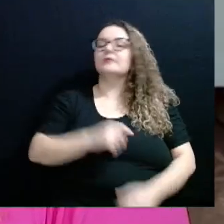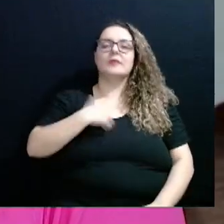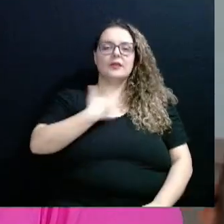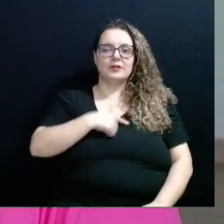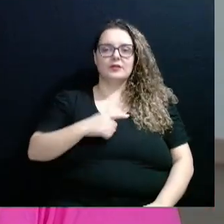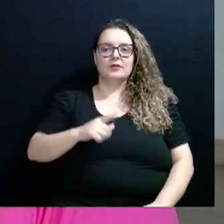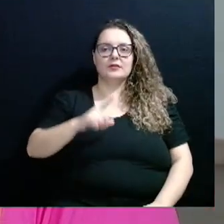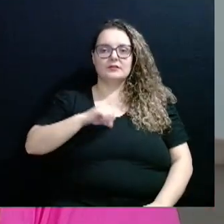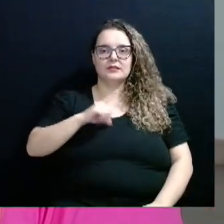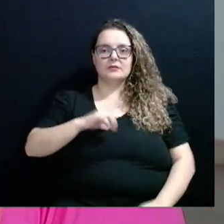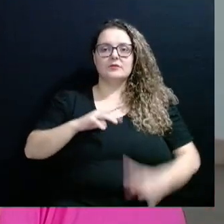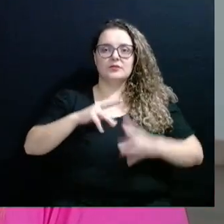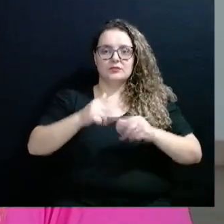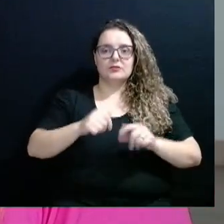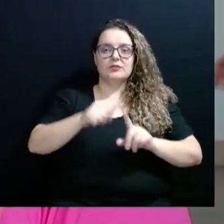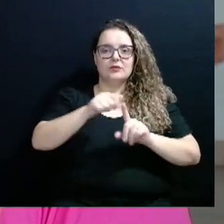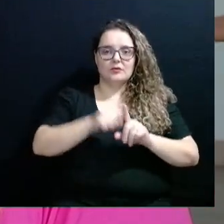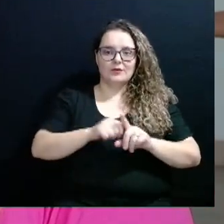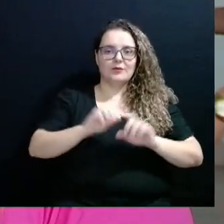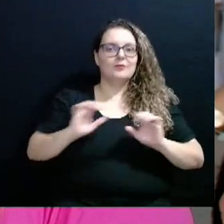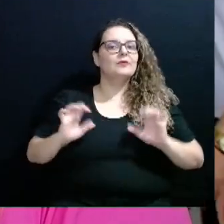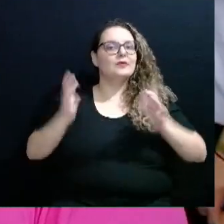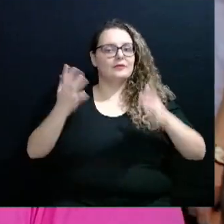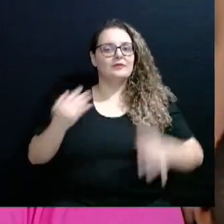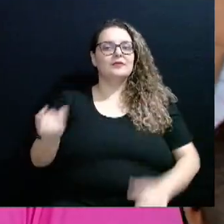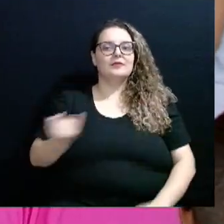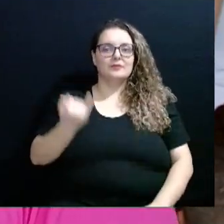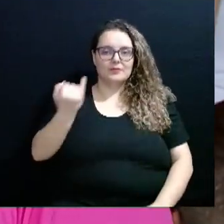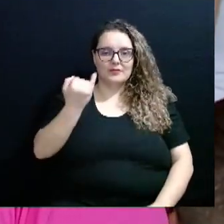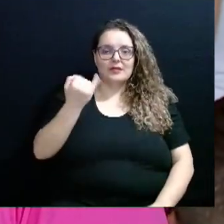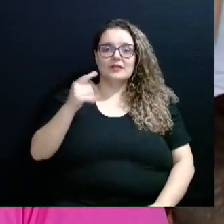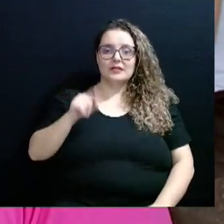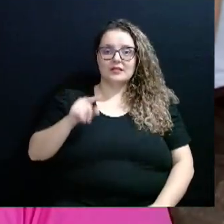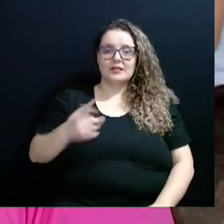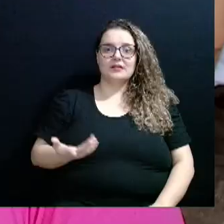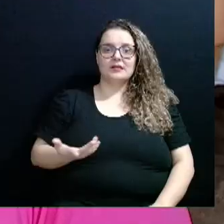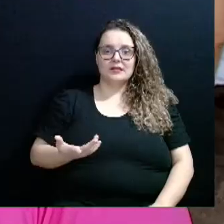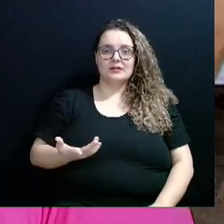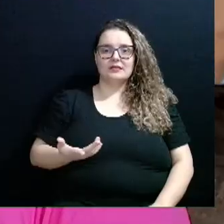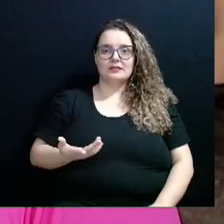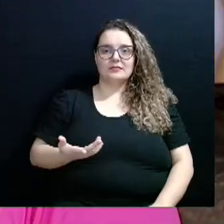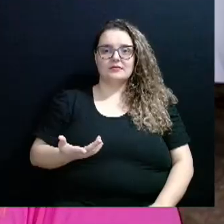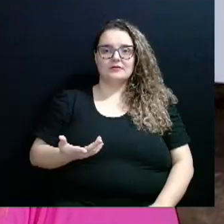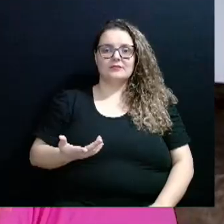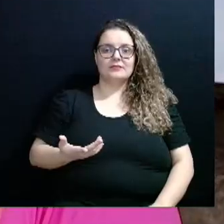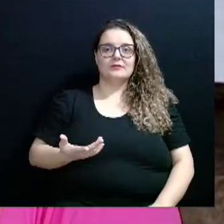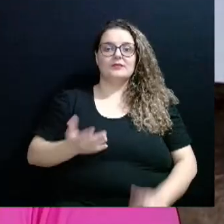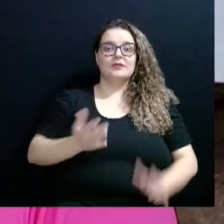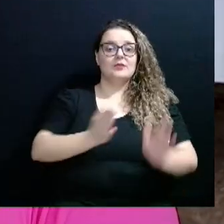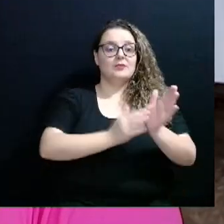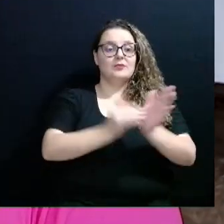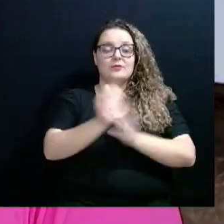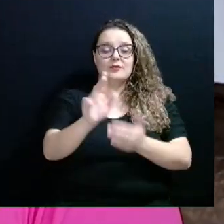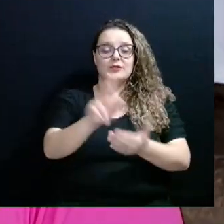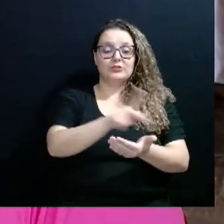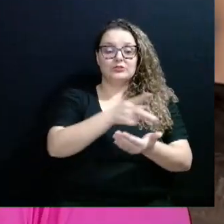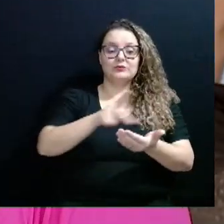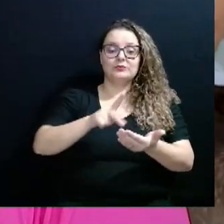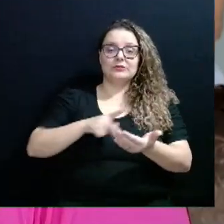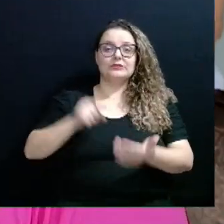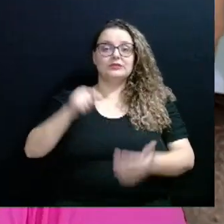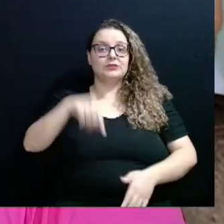um evento muito importante que é o concurso de poesias. Então, nesse concurso, a gente